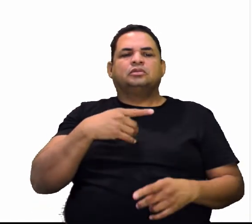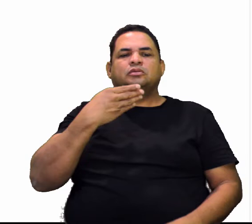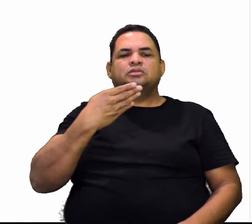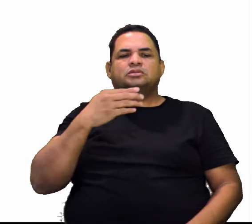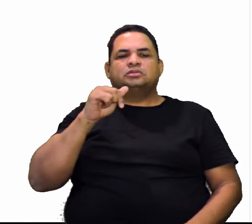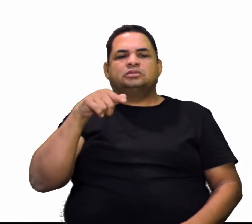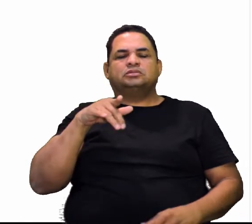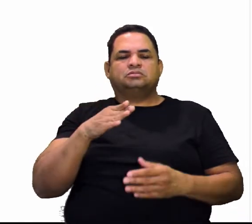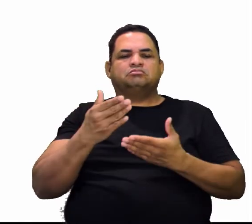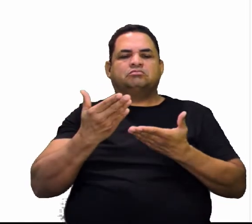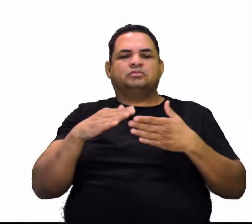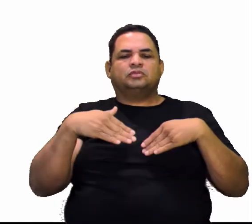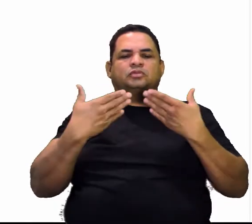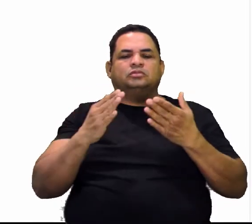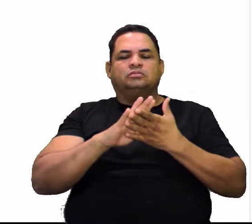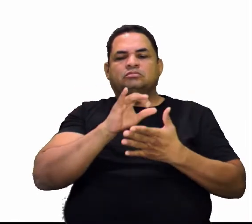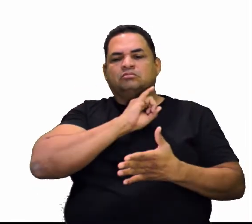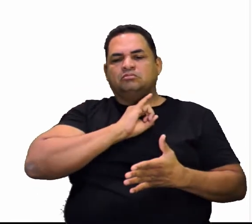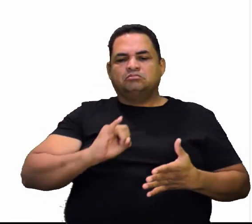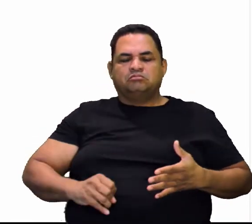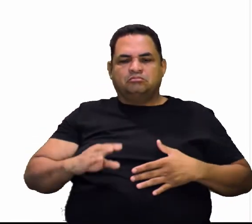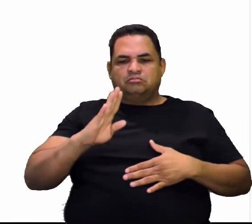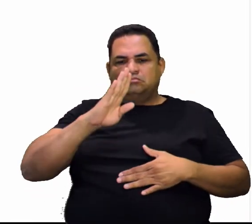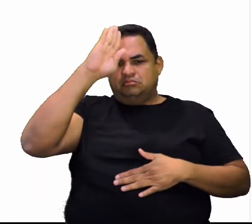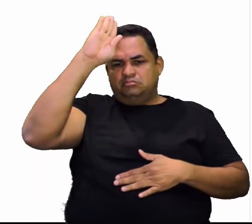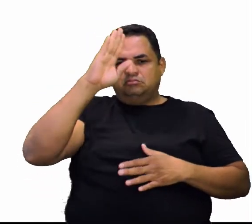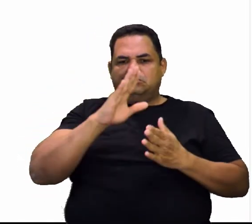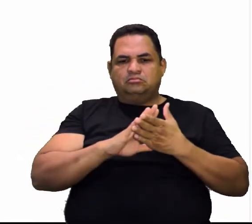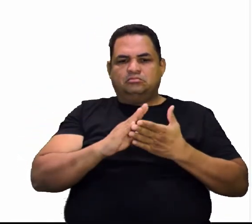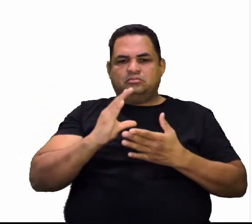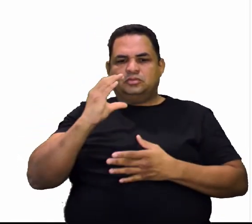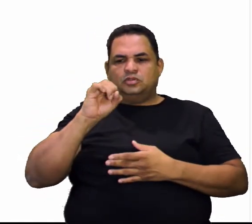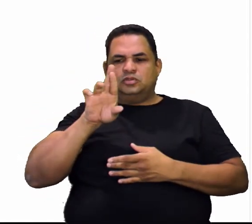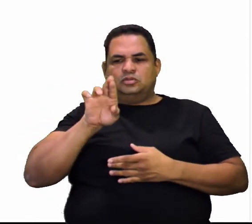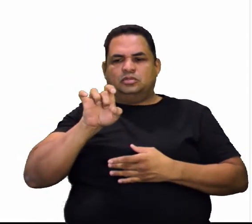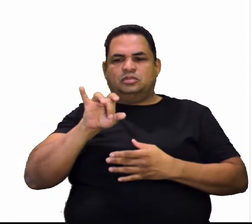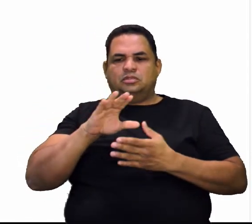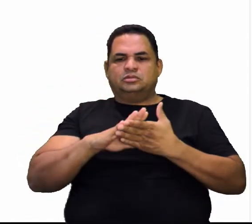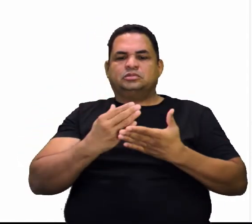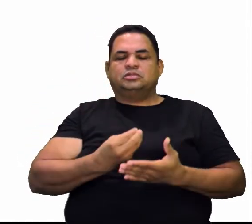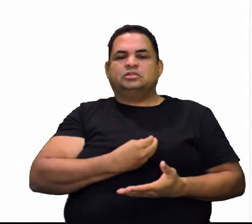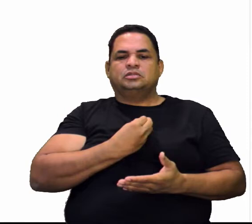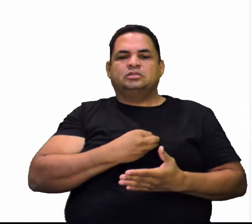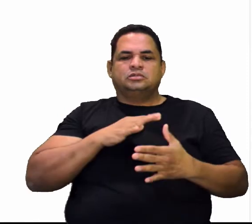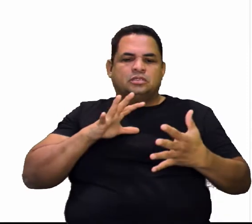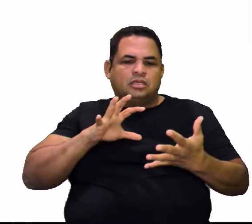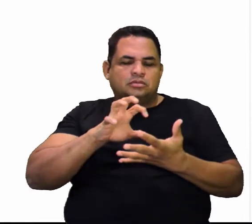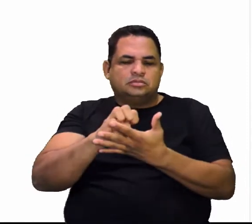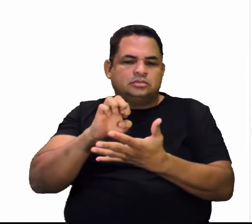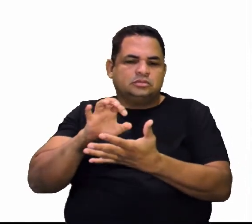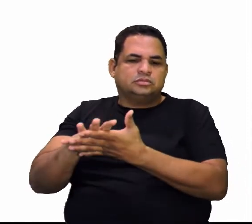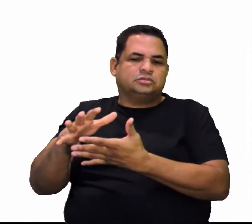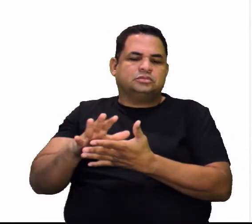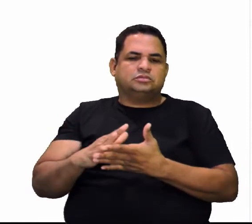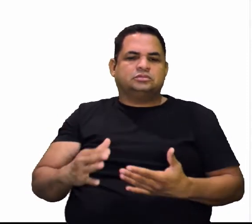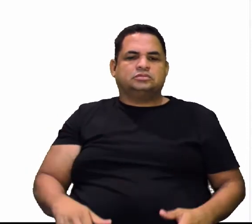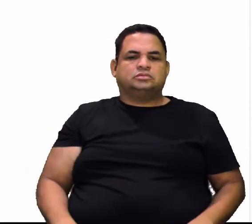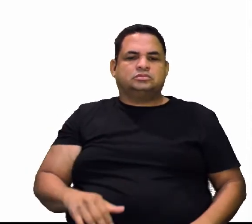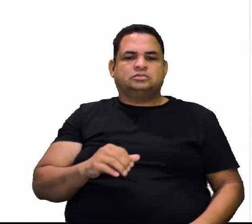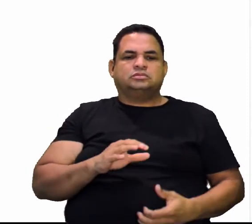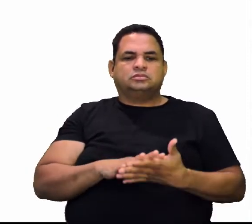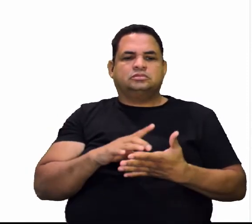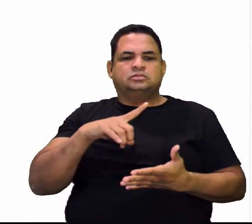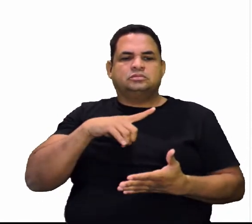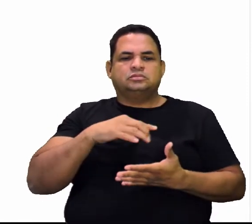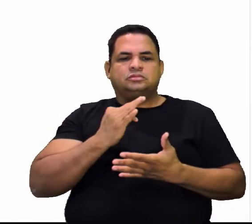476? Quando o Império Romano do Oriente, que ainda sobreviveu às invasões germânicas, vão ser tomados